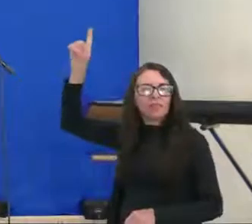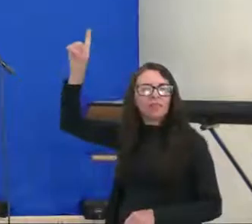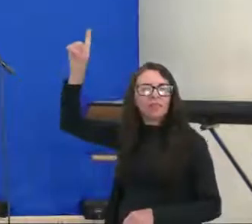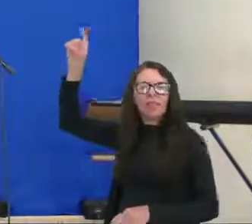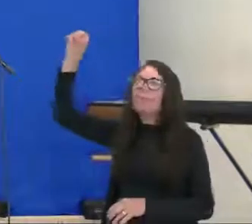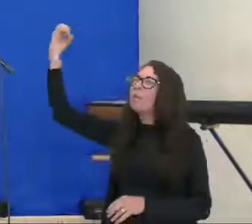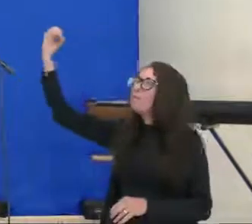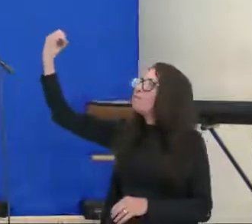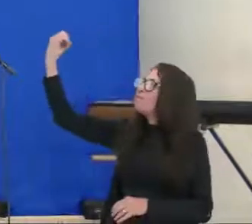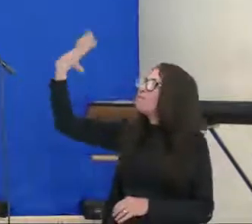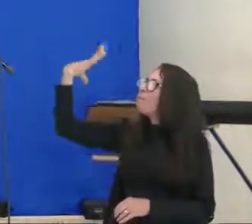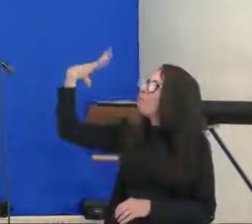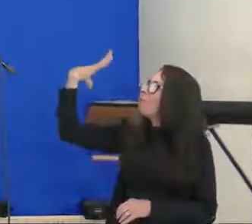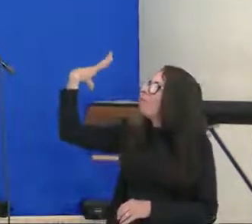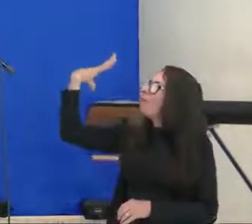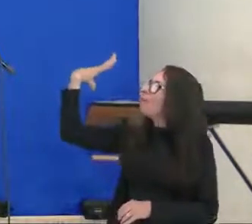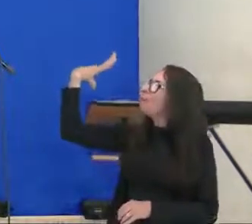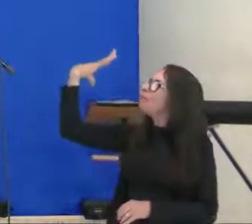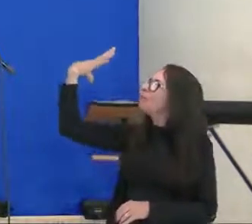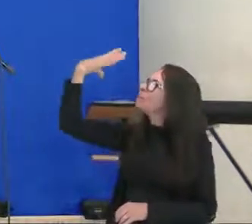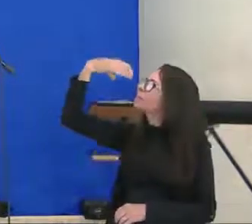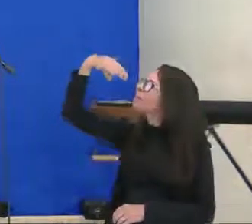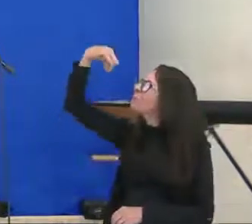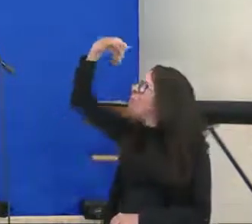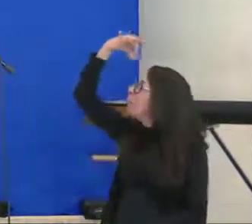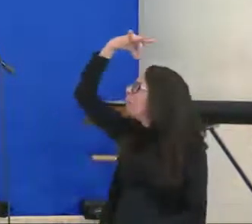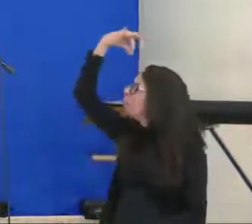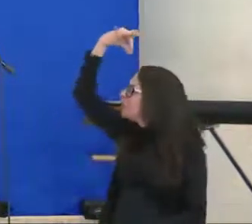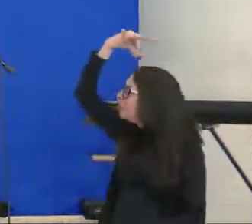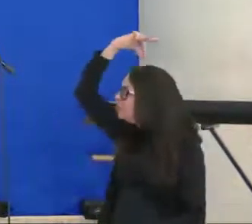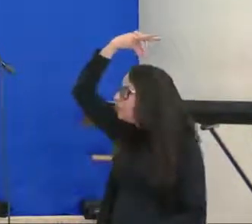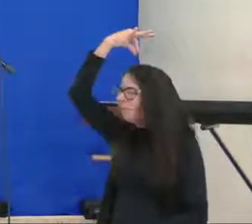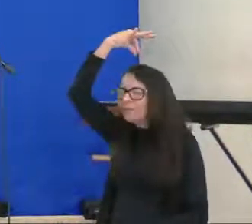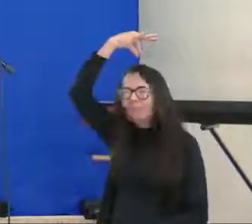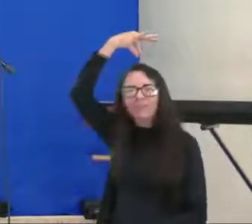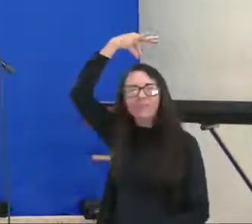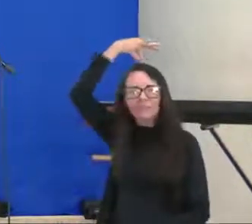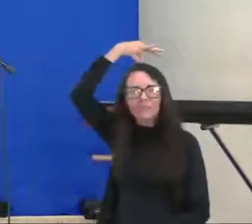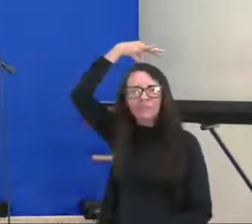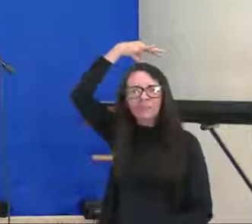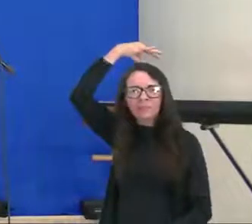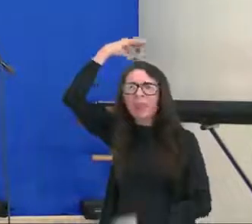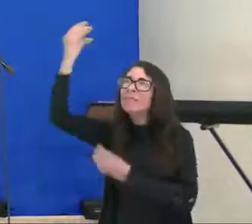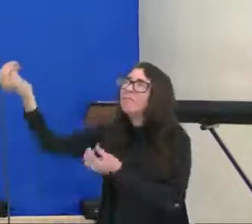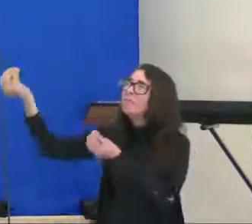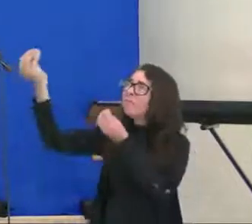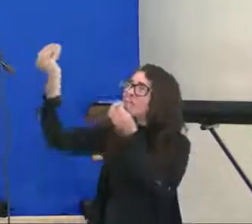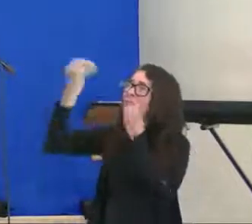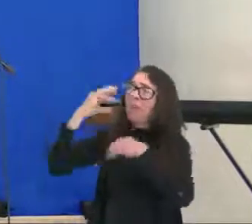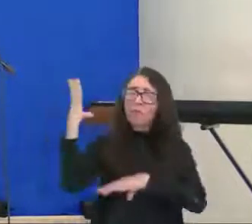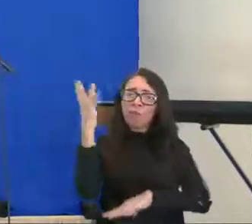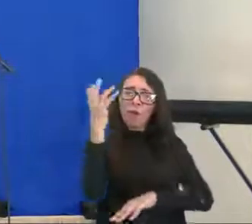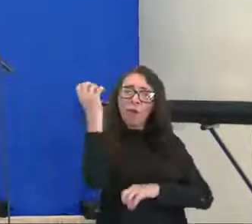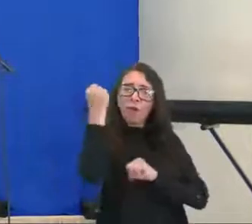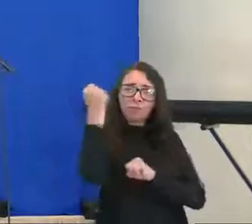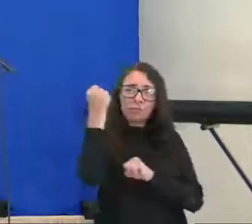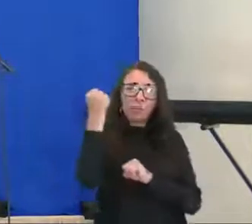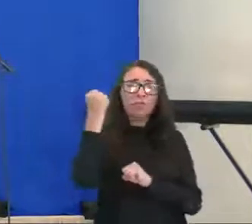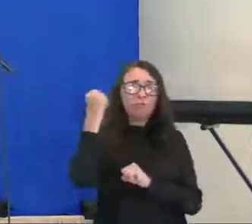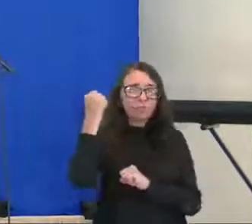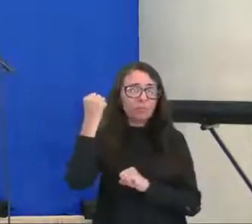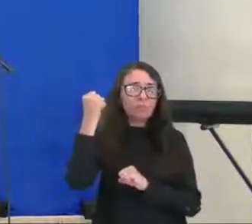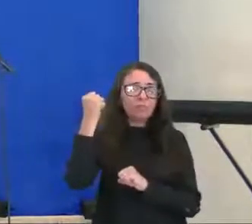que capacita, que fortalece nós. Deus concedeu a cada juiz, por exemplo, né, nos juízes,